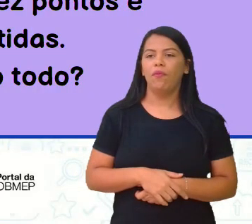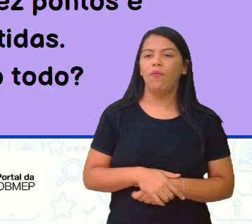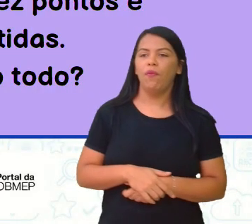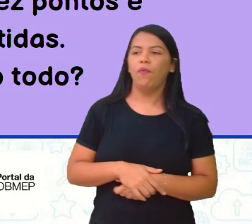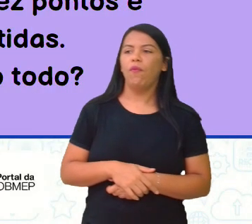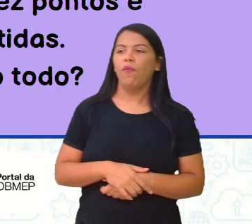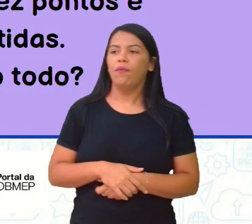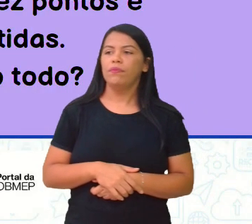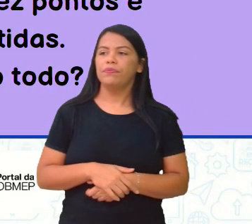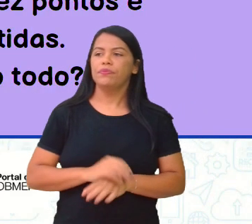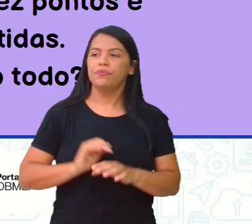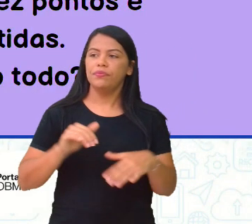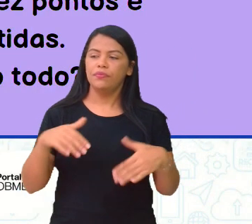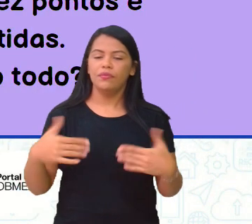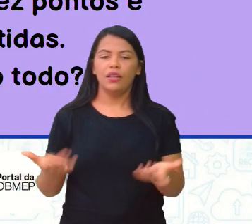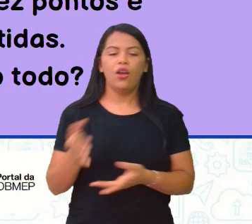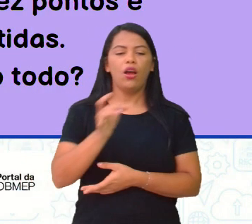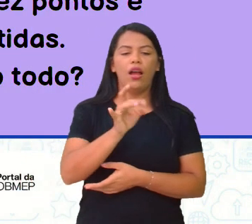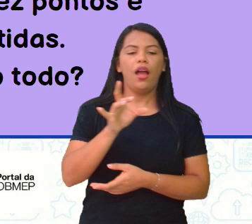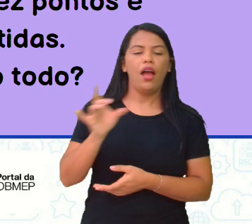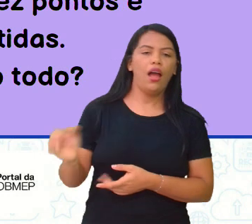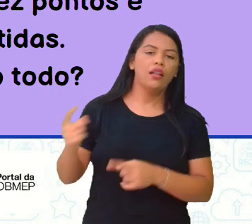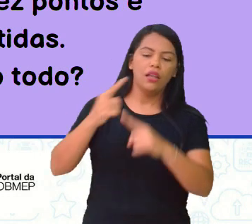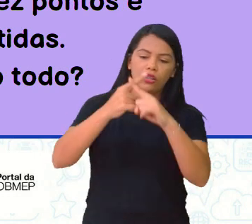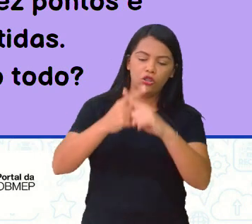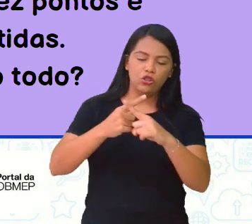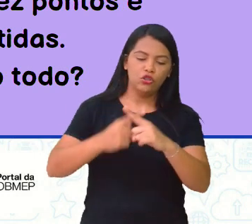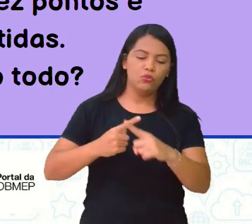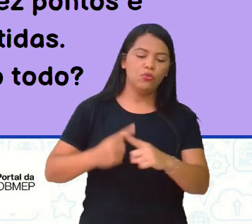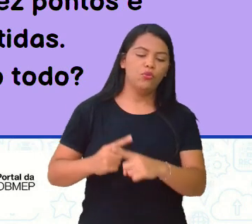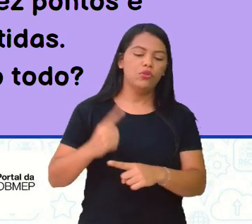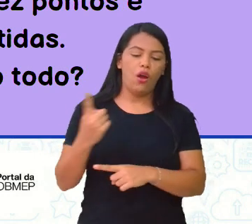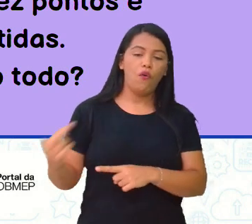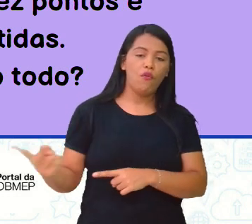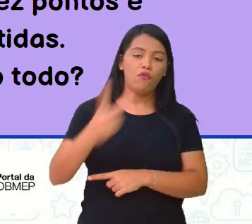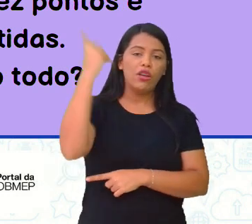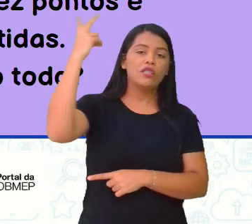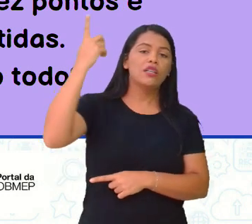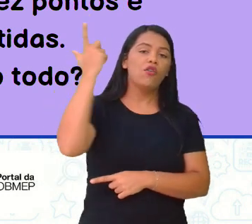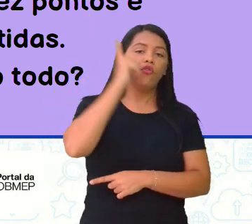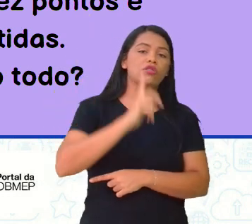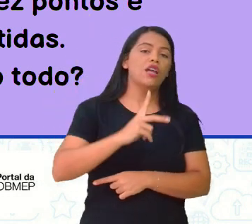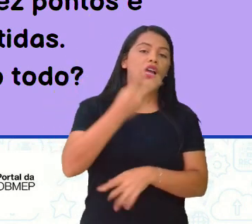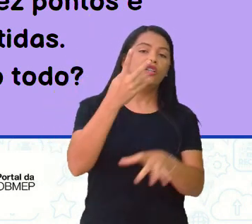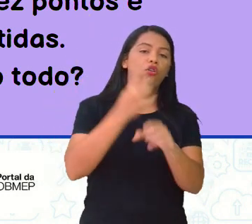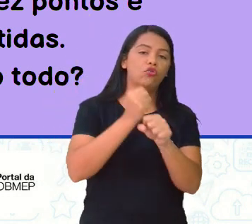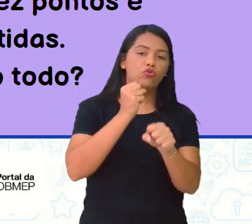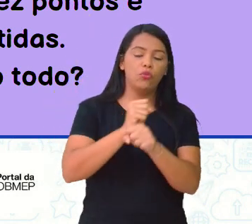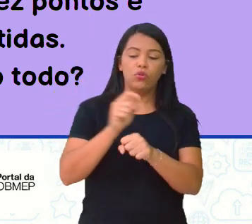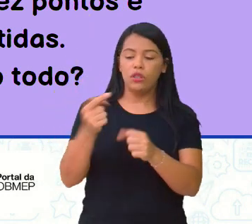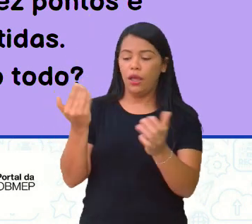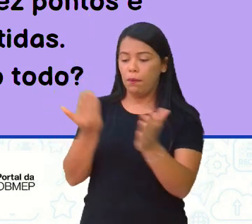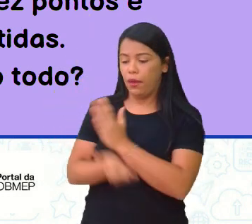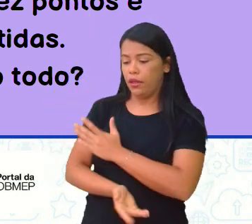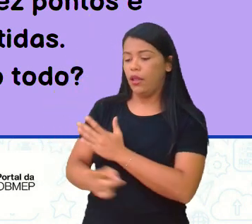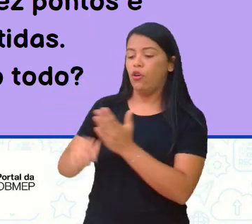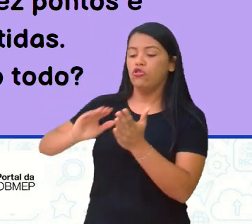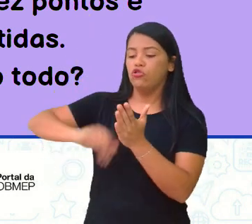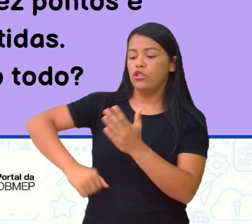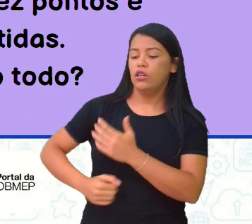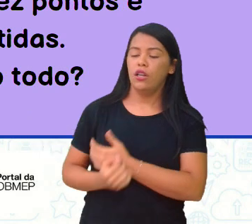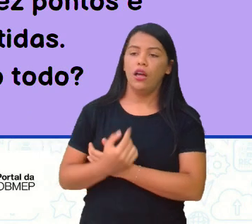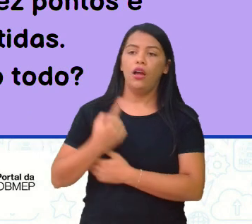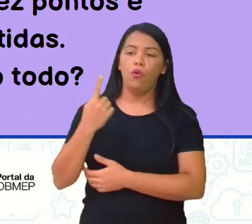É. Em cada partida, o vencedor ganha 2 pontos e o derrotado perde 1 ponto,